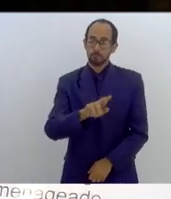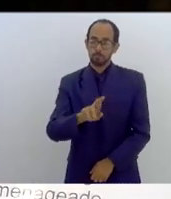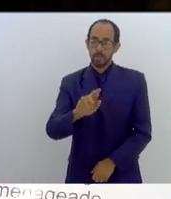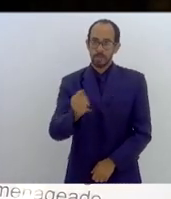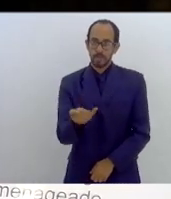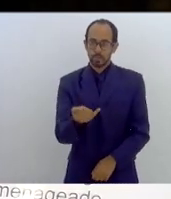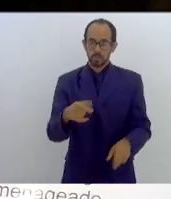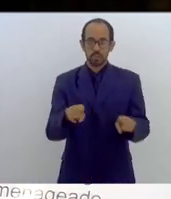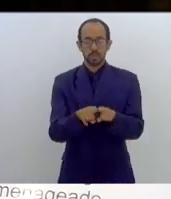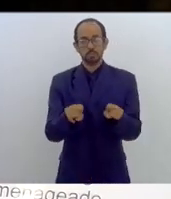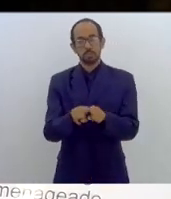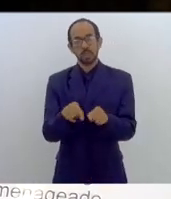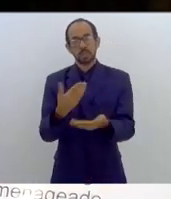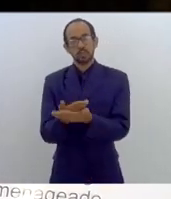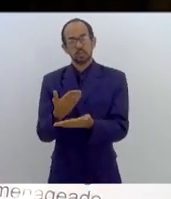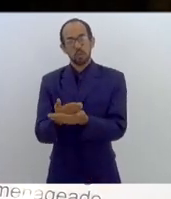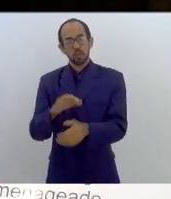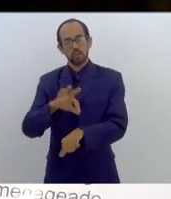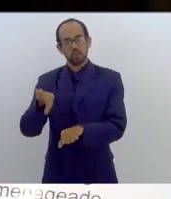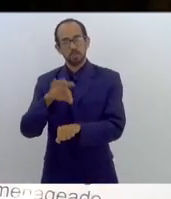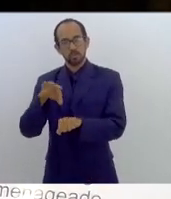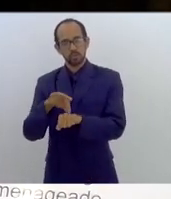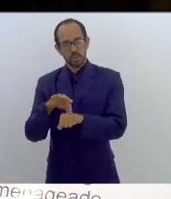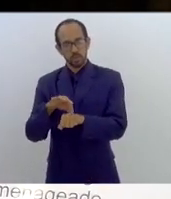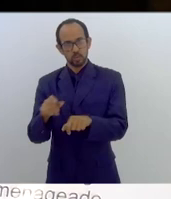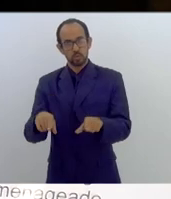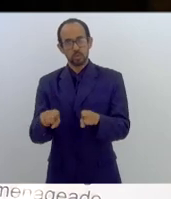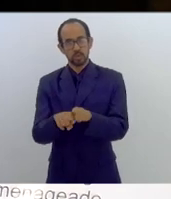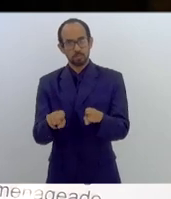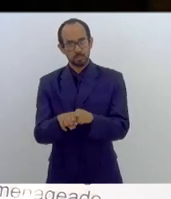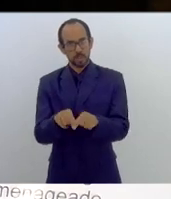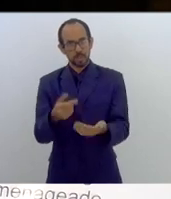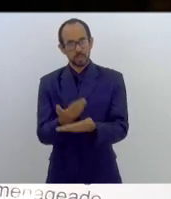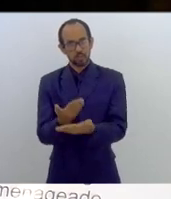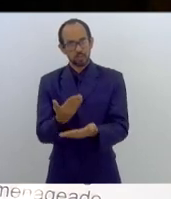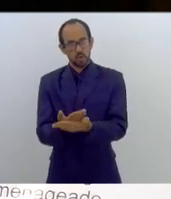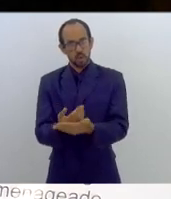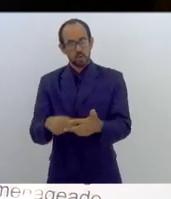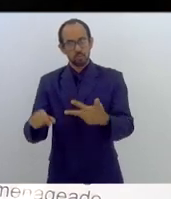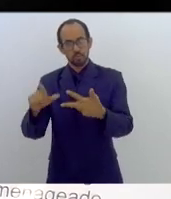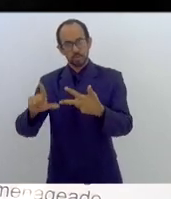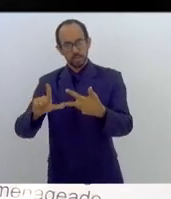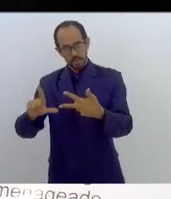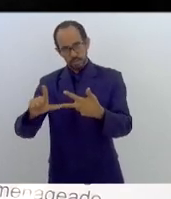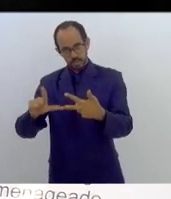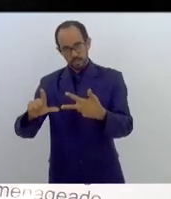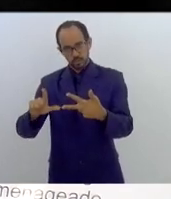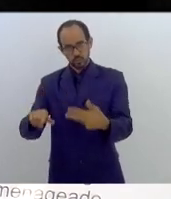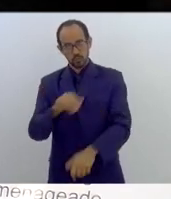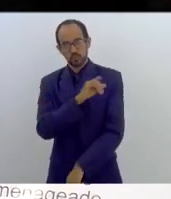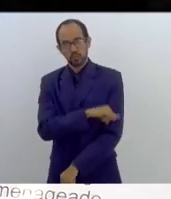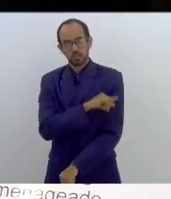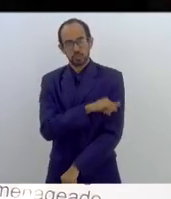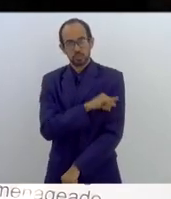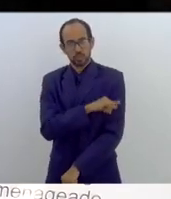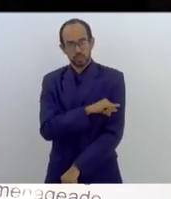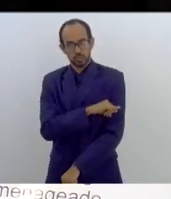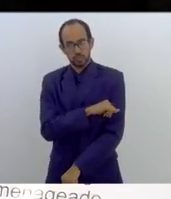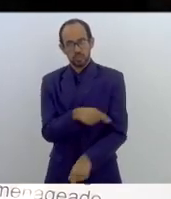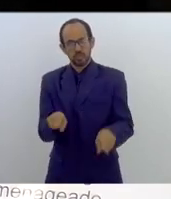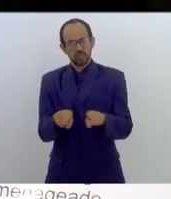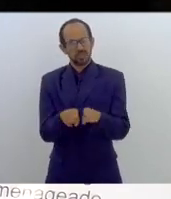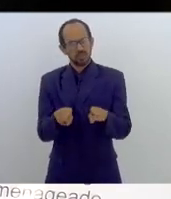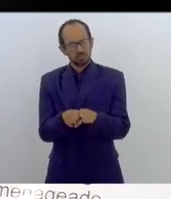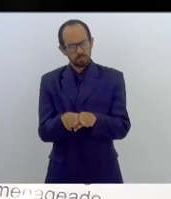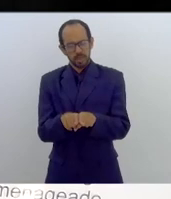Espírito Santo e da Escola do Poder Legislativo do Estado do Rio de Janeiro, tendo integrado bancas